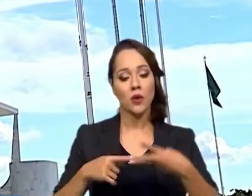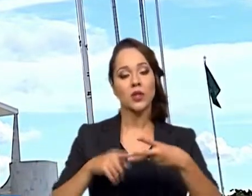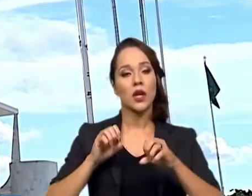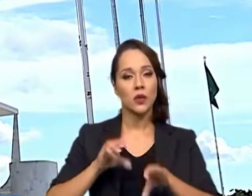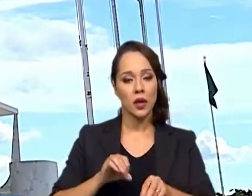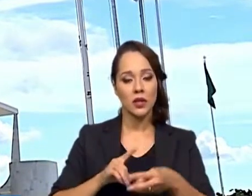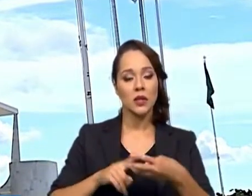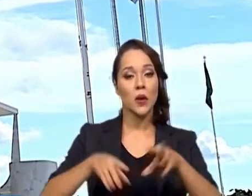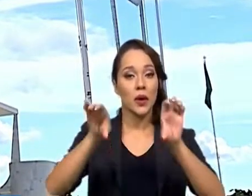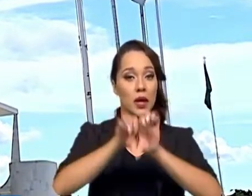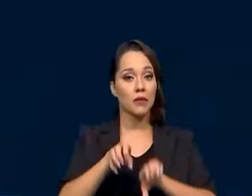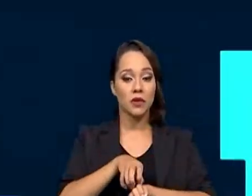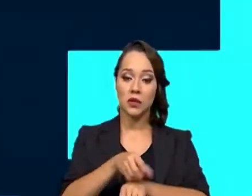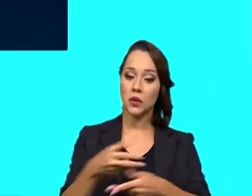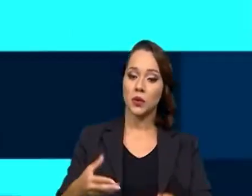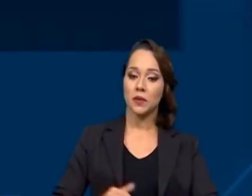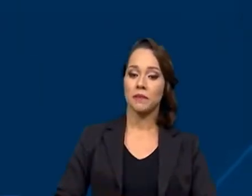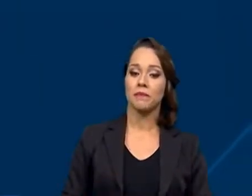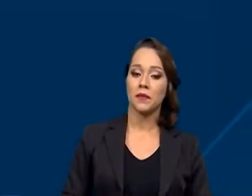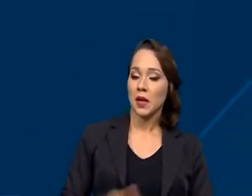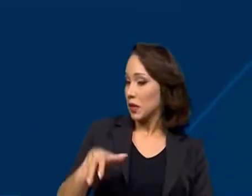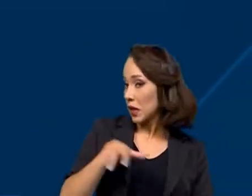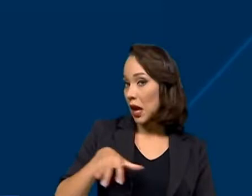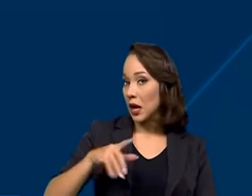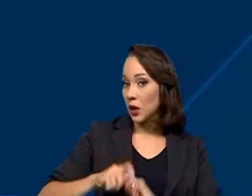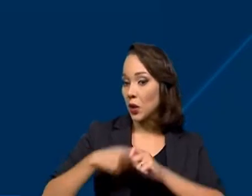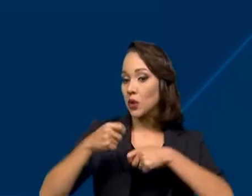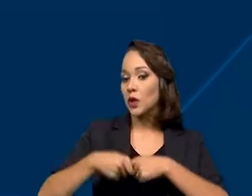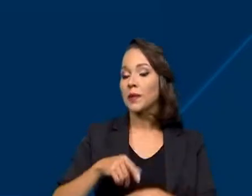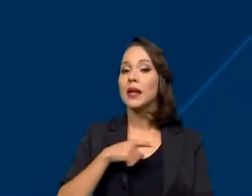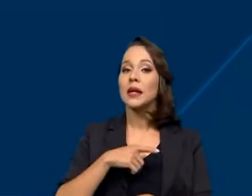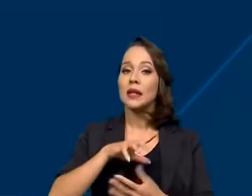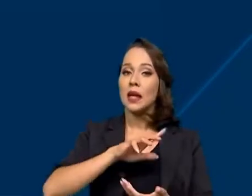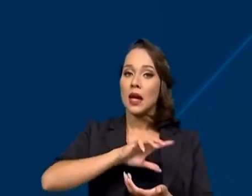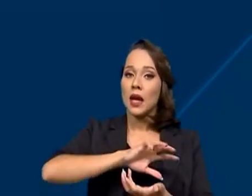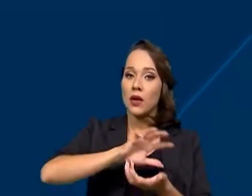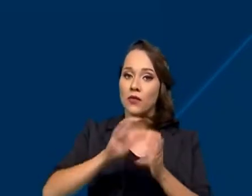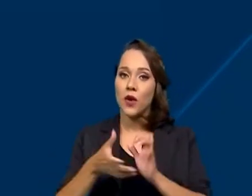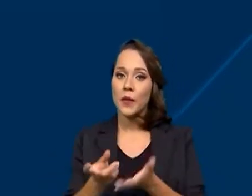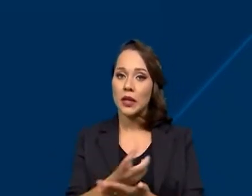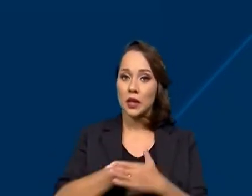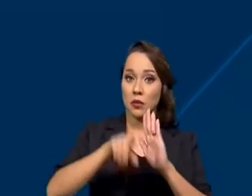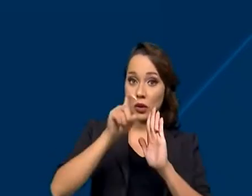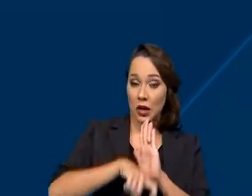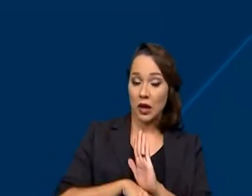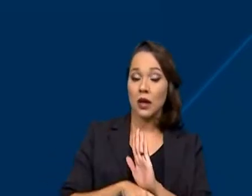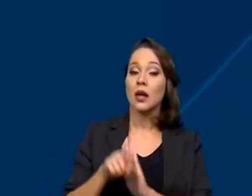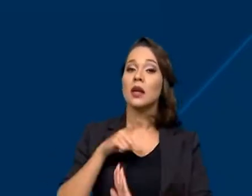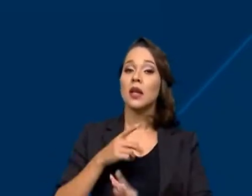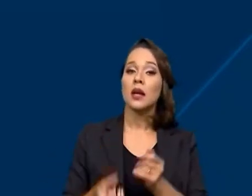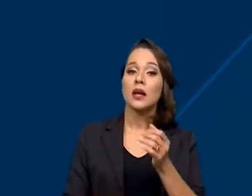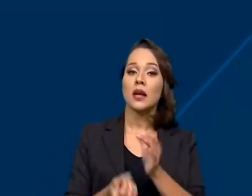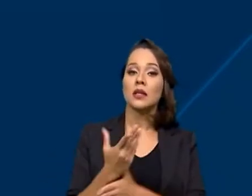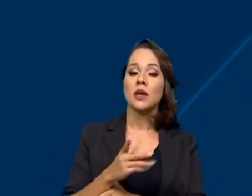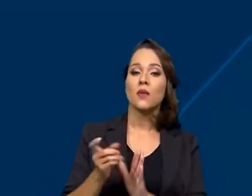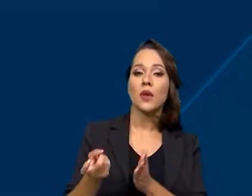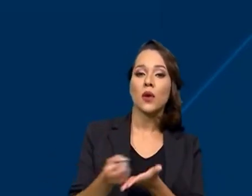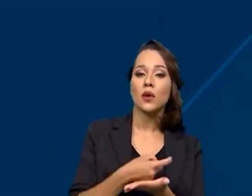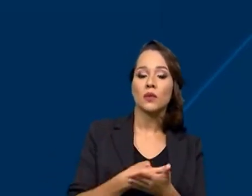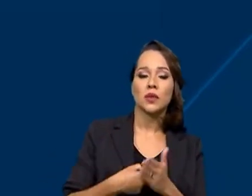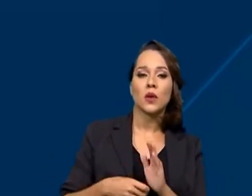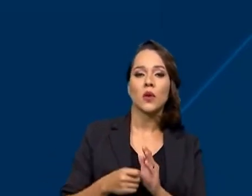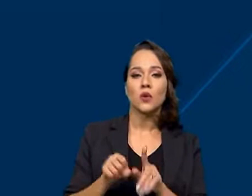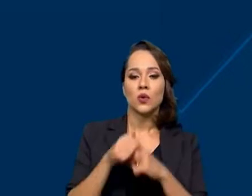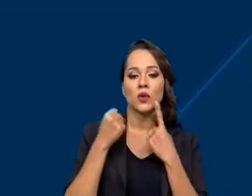educação e infraestrutura. Na área econômica, tem a reforma tributária, que inclui a criação da contribuição